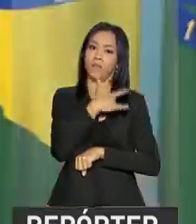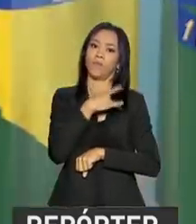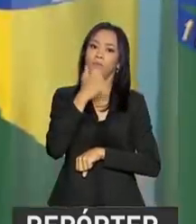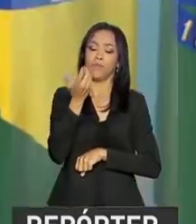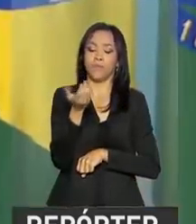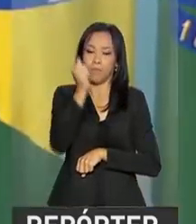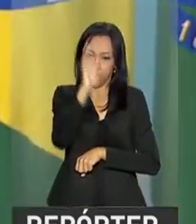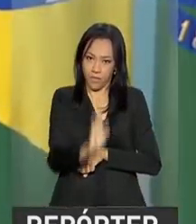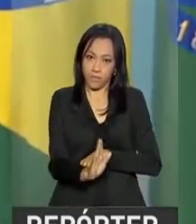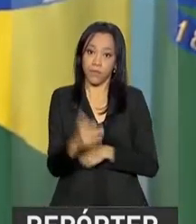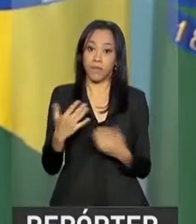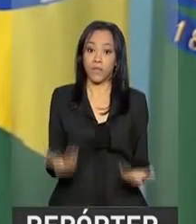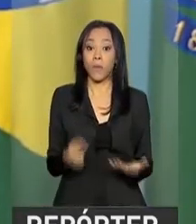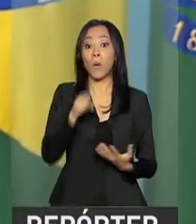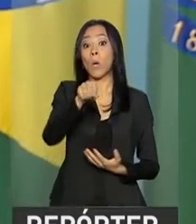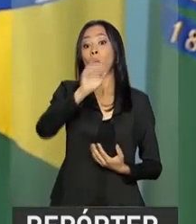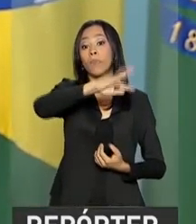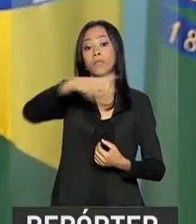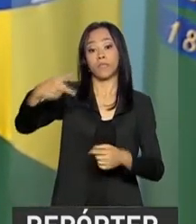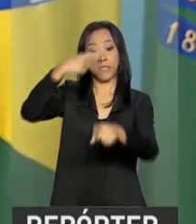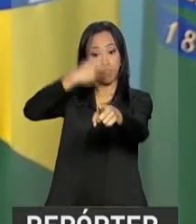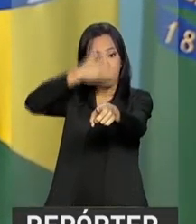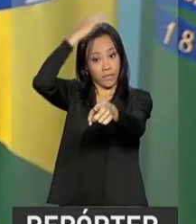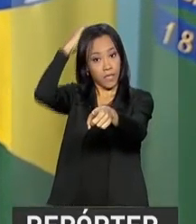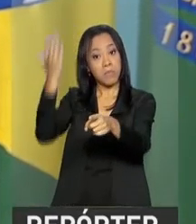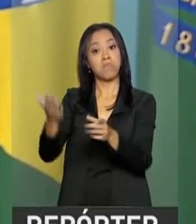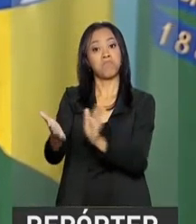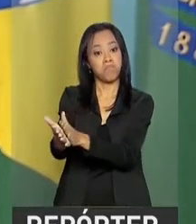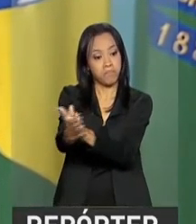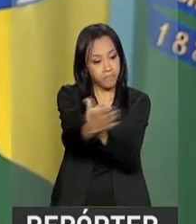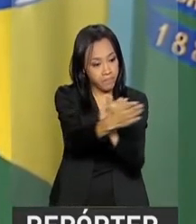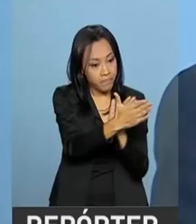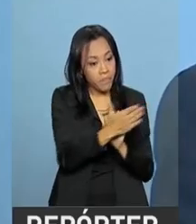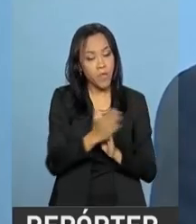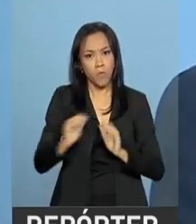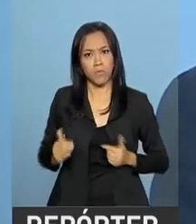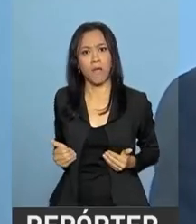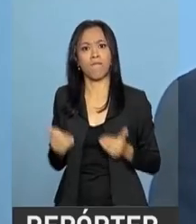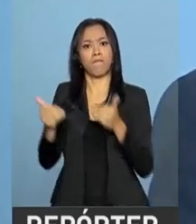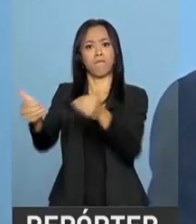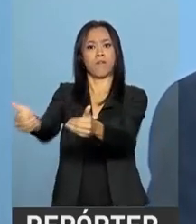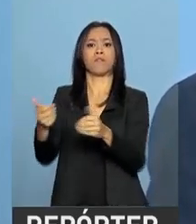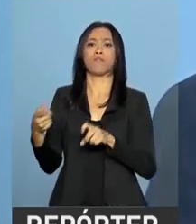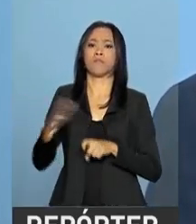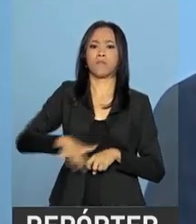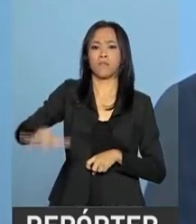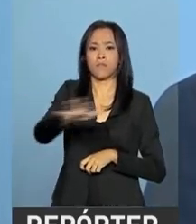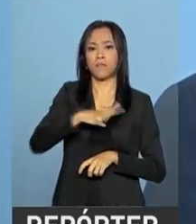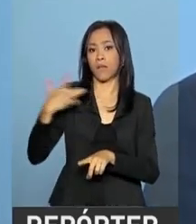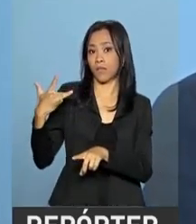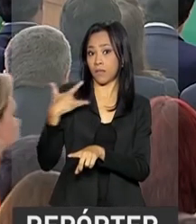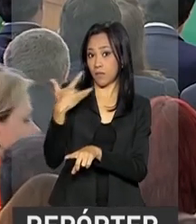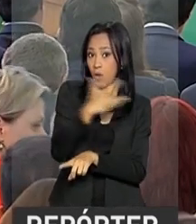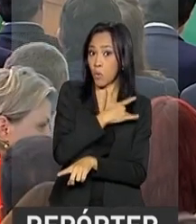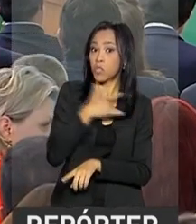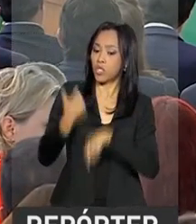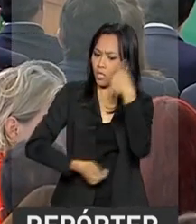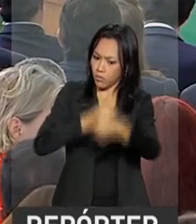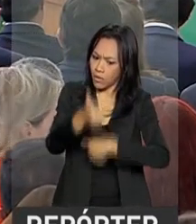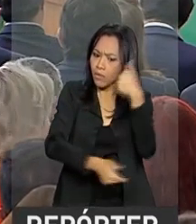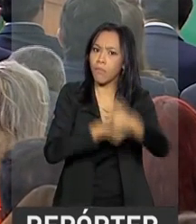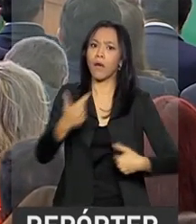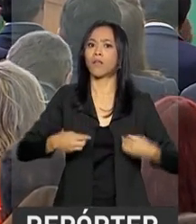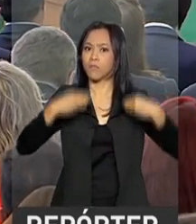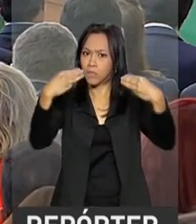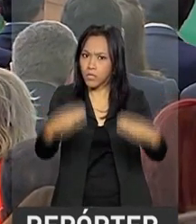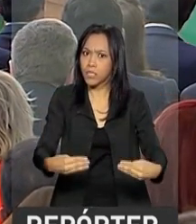o presidente da república michel temer elogiou os avanços na saúde e destacou que o trabalho do ministério gerou economia